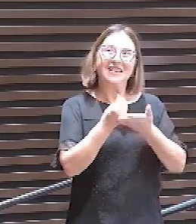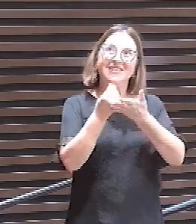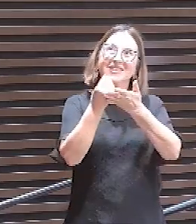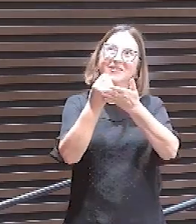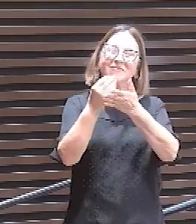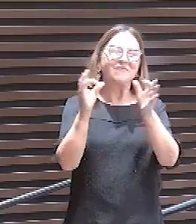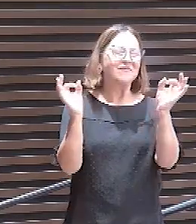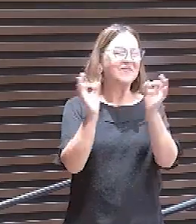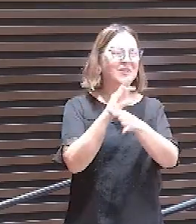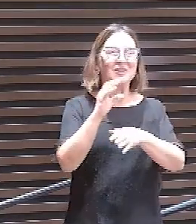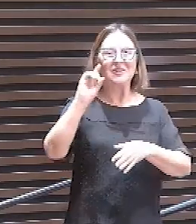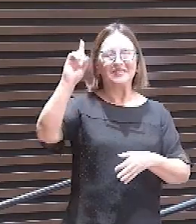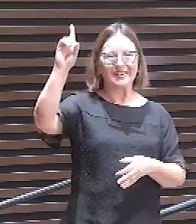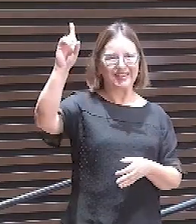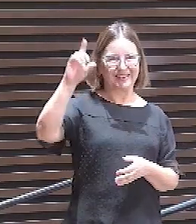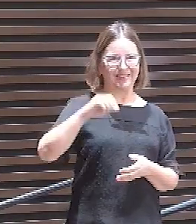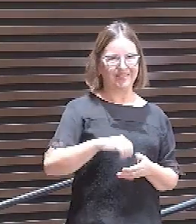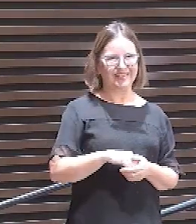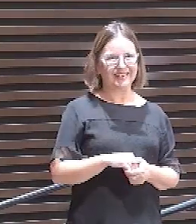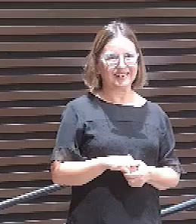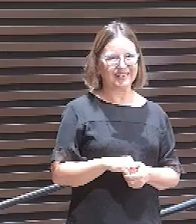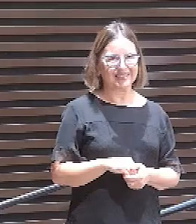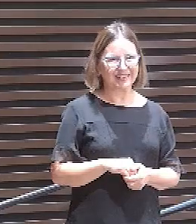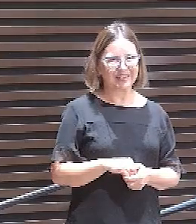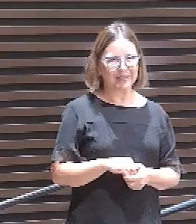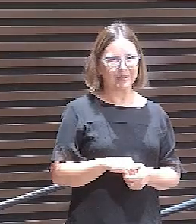E pôde se